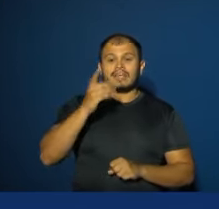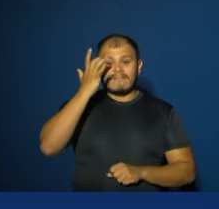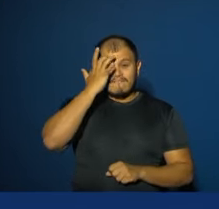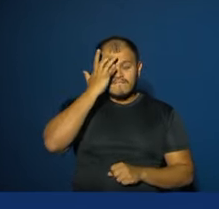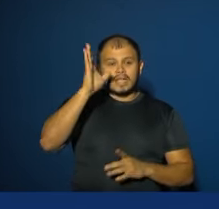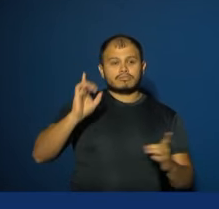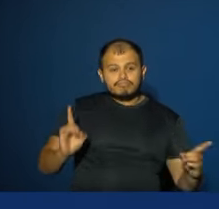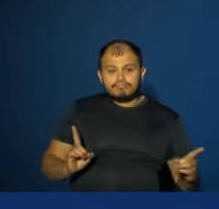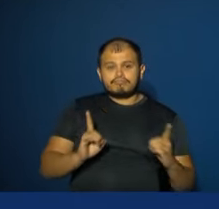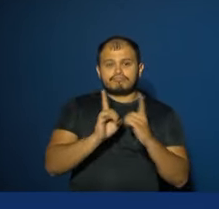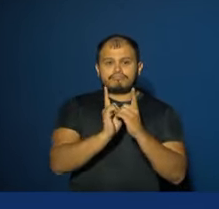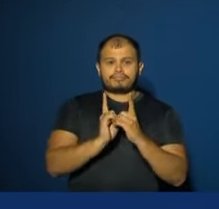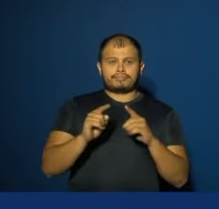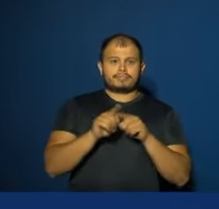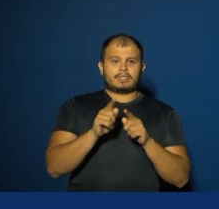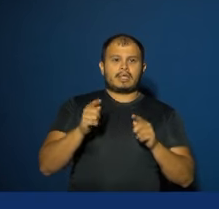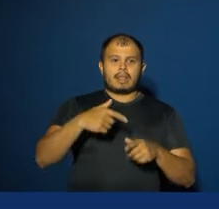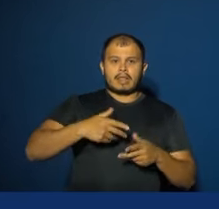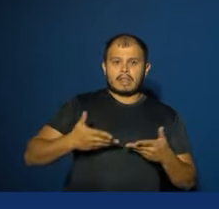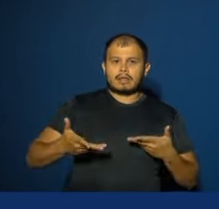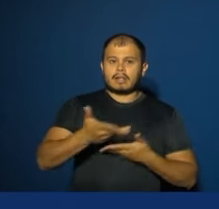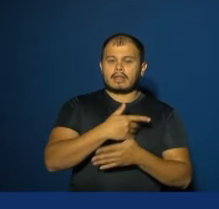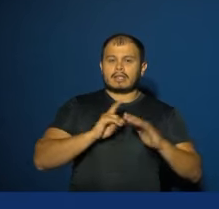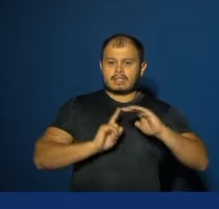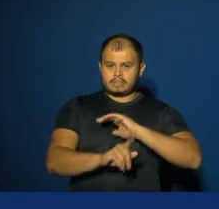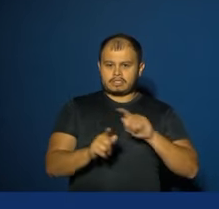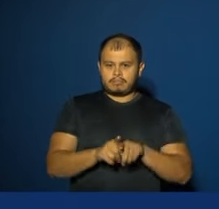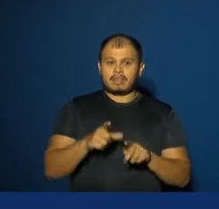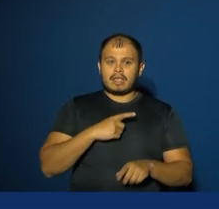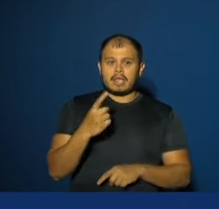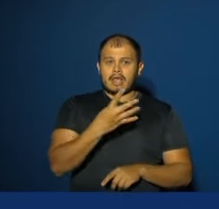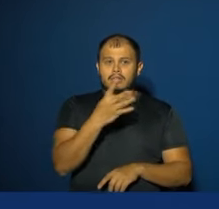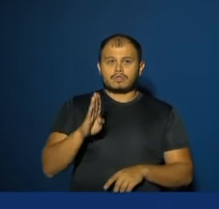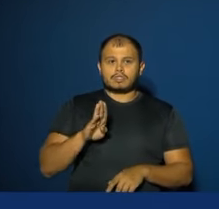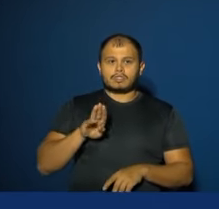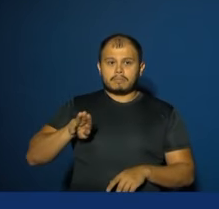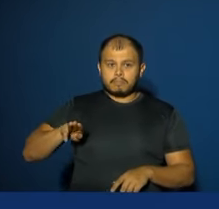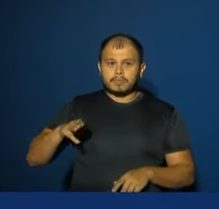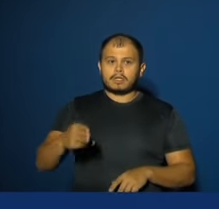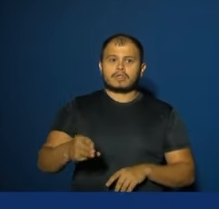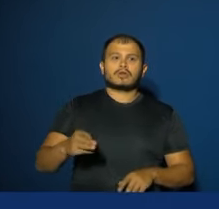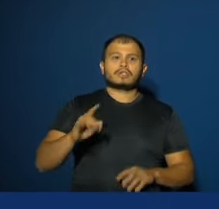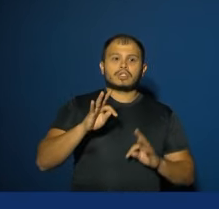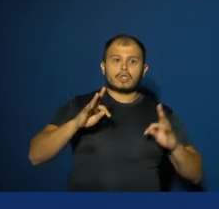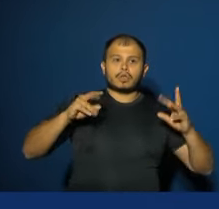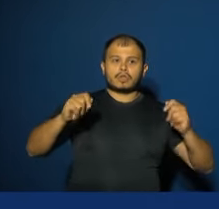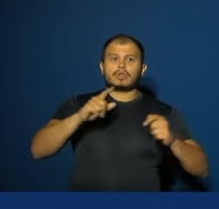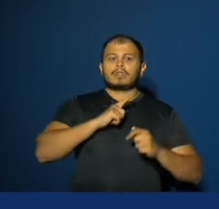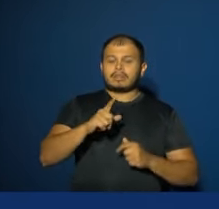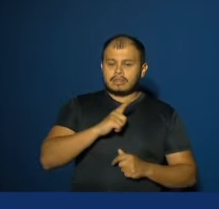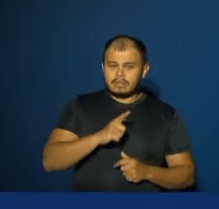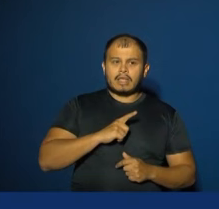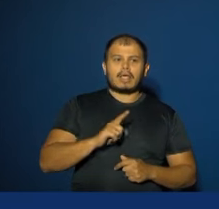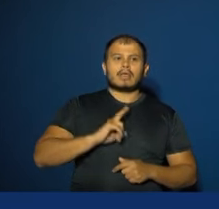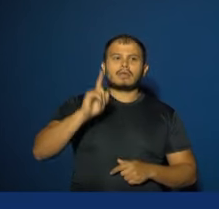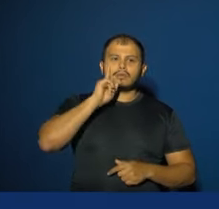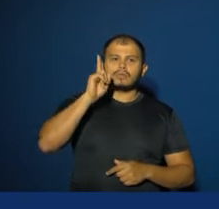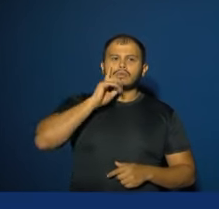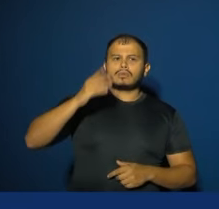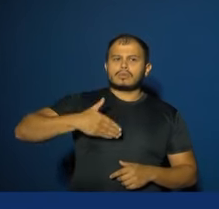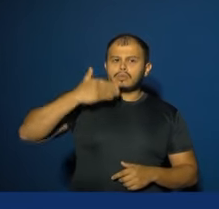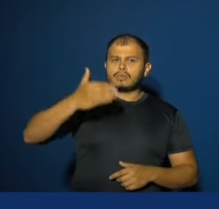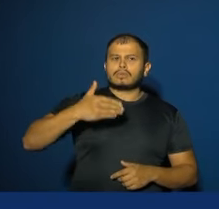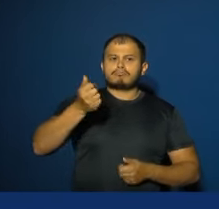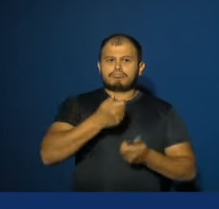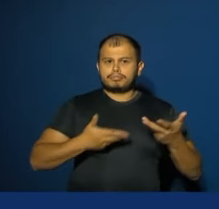cada vez mais do cliente e dê uma identidade a esses 14 milhões de clientes para que eles eles sejam fidéis, sejam fidedignos